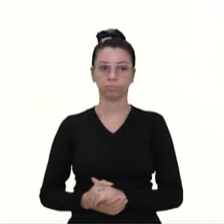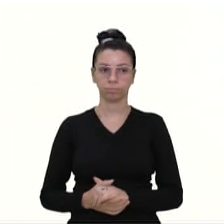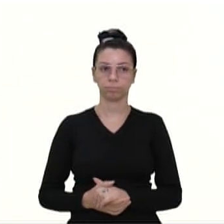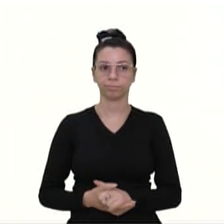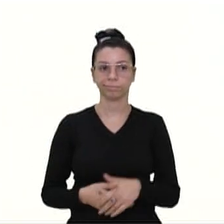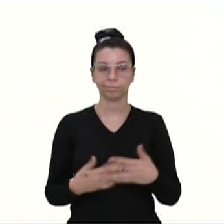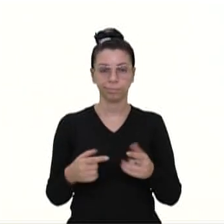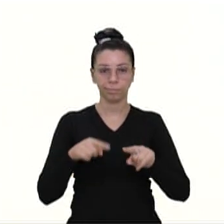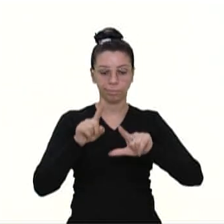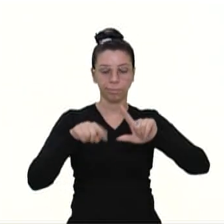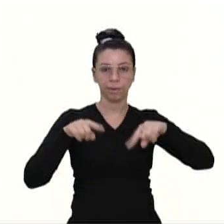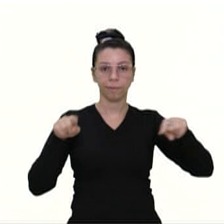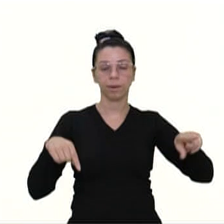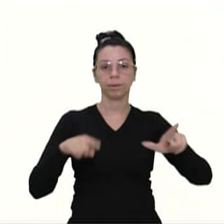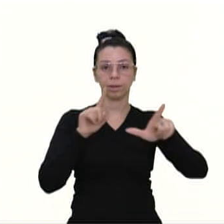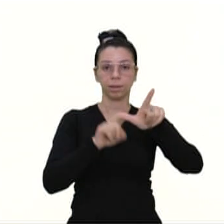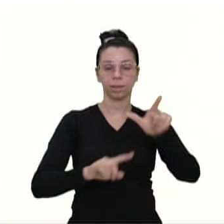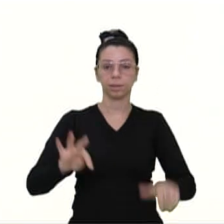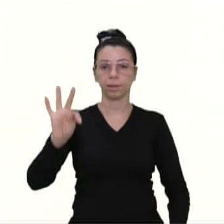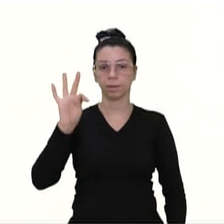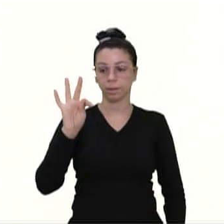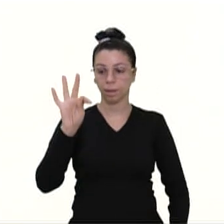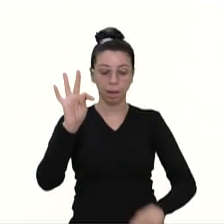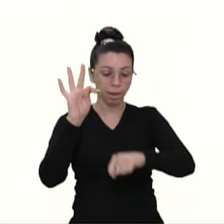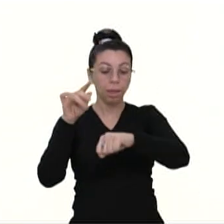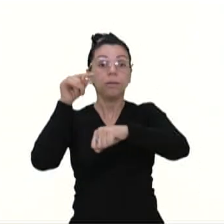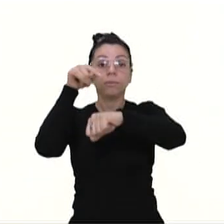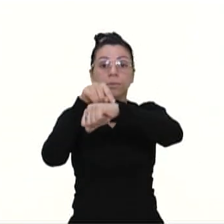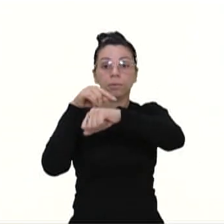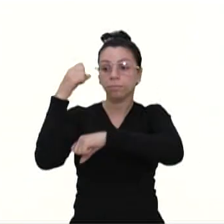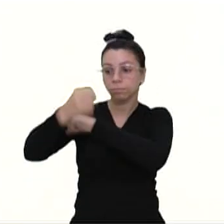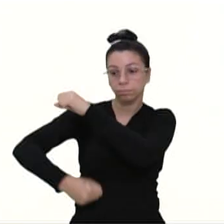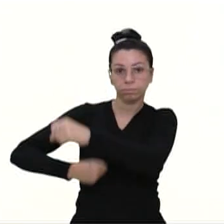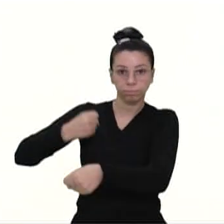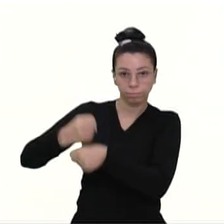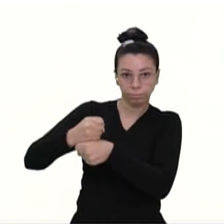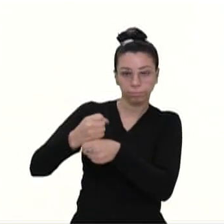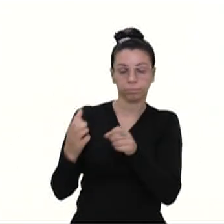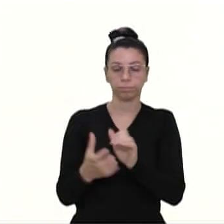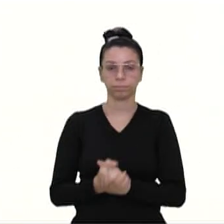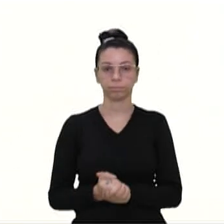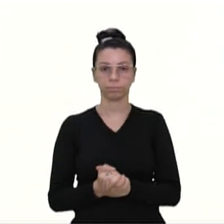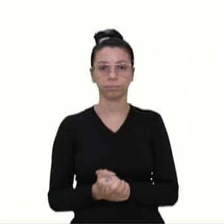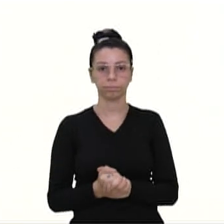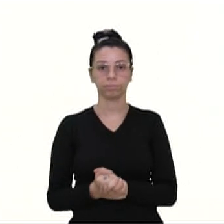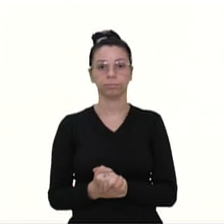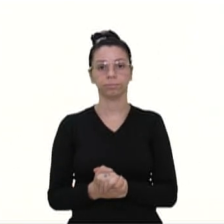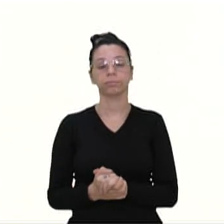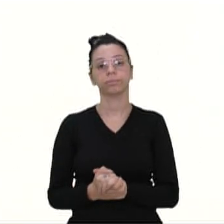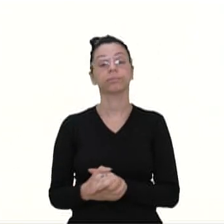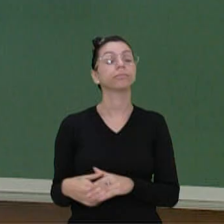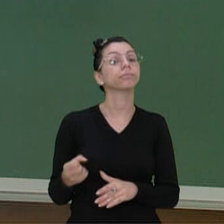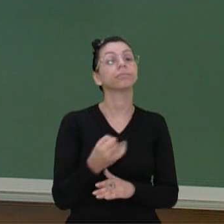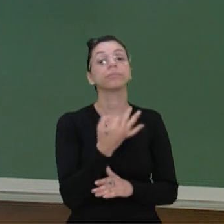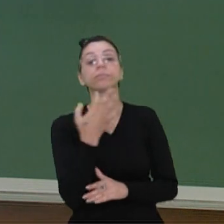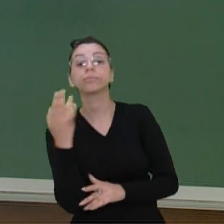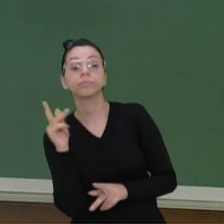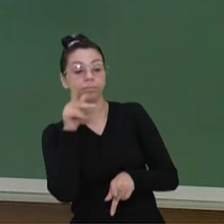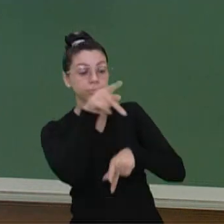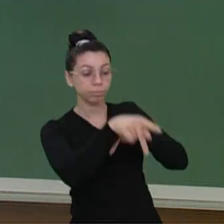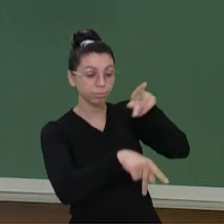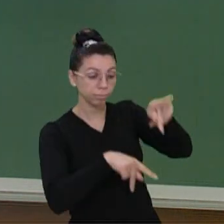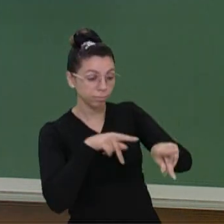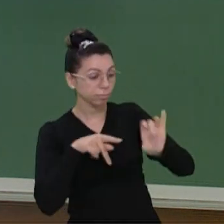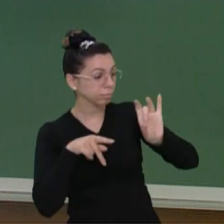Em que a variável t representa o tempo em ano. Então a gente vai verificar aqui, ó. Qual é a população